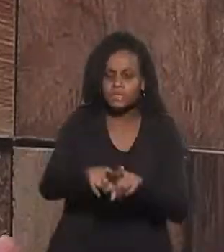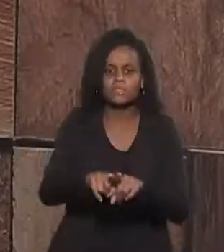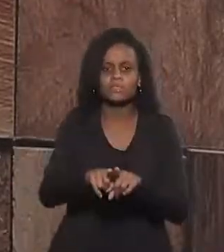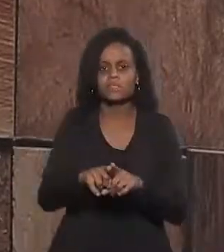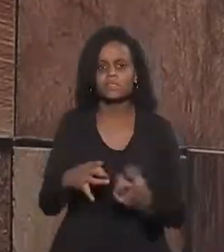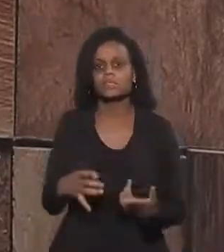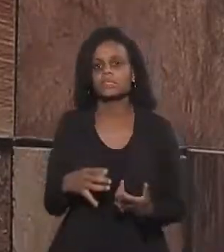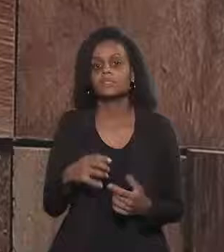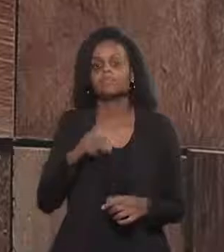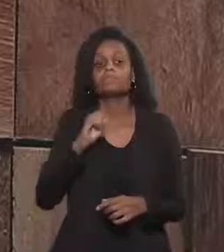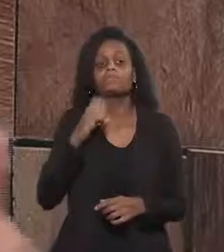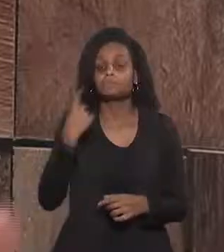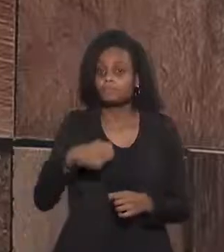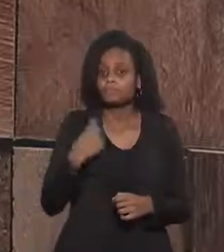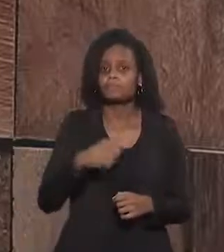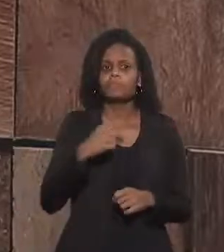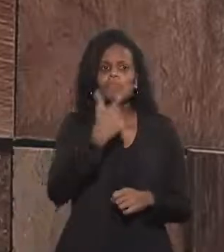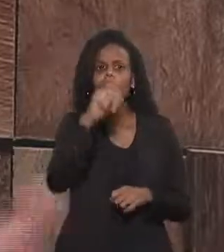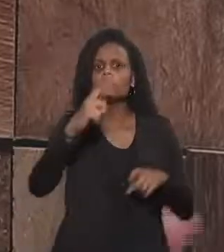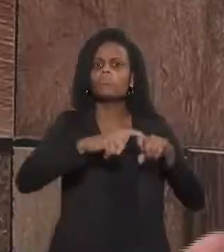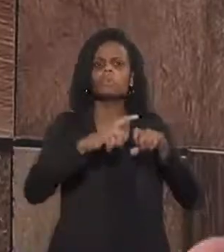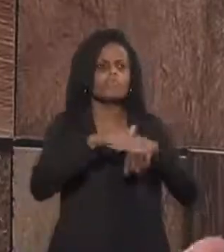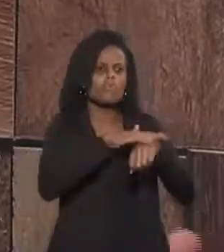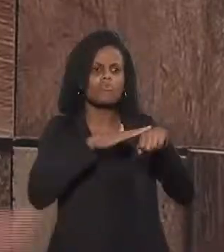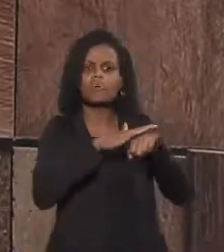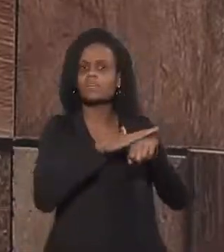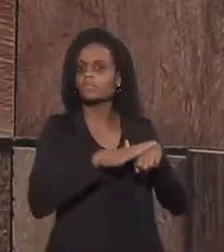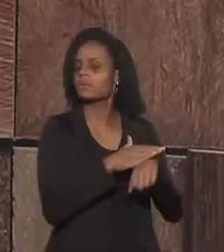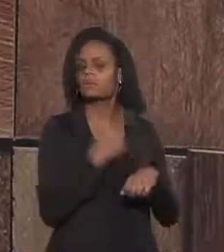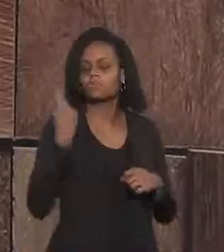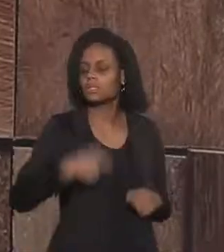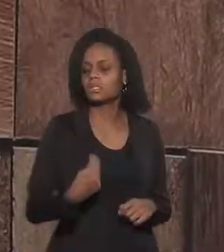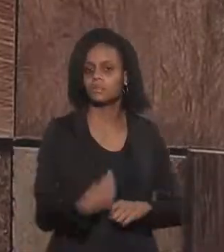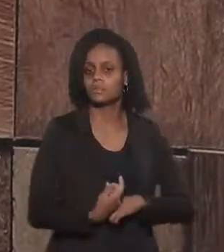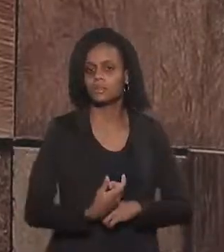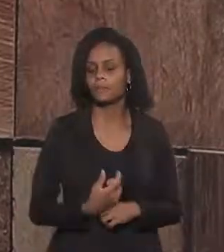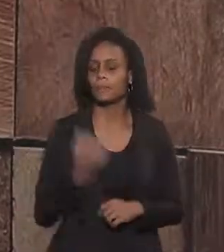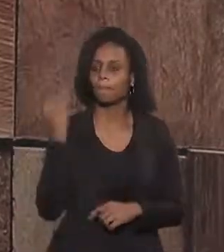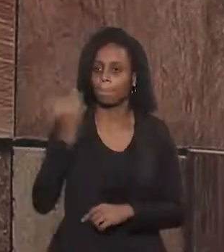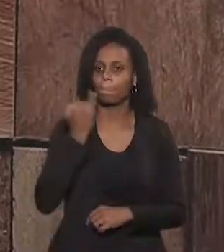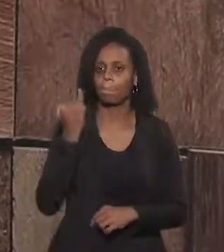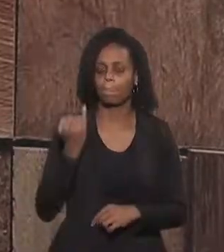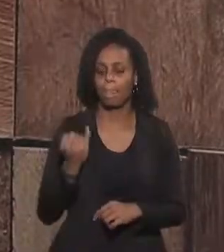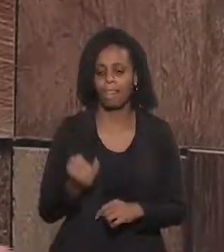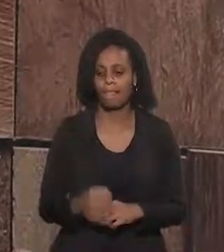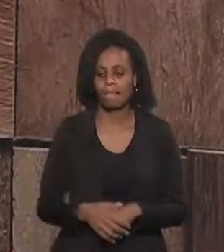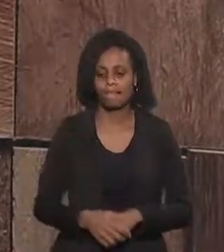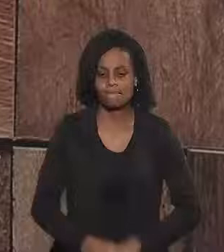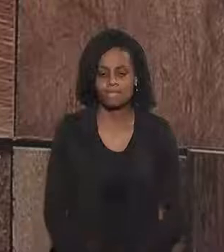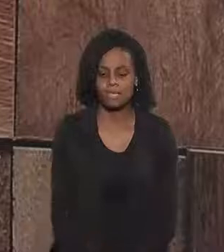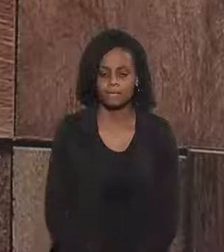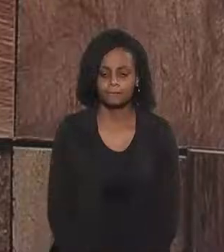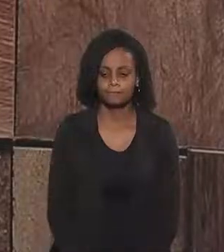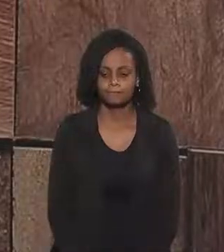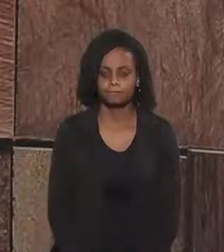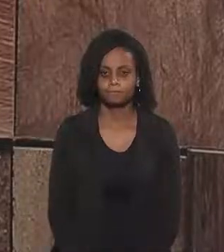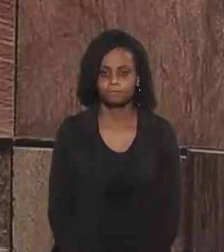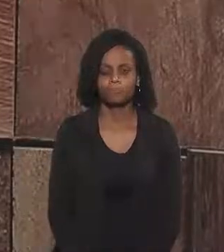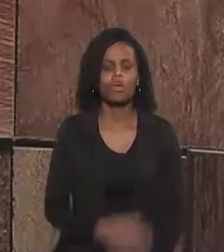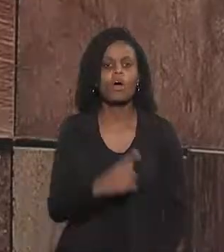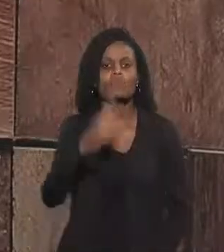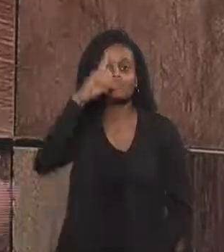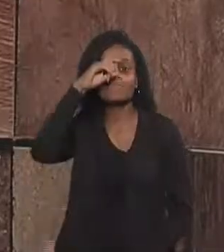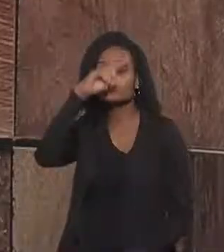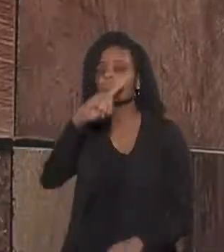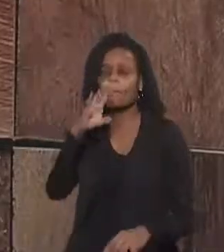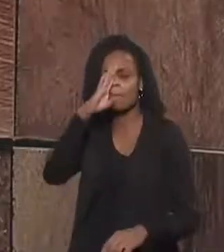poxa, se eu não tivesse para quem pedir opinião, para discutir o caso, entendeu? Isso é muito importante, isso é muito importante. Agora, a